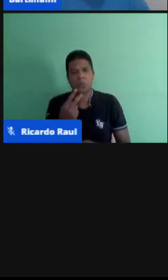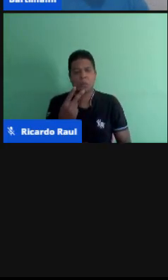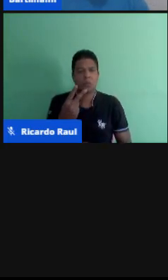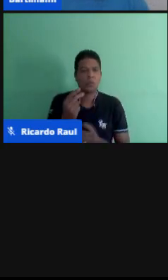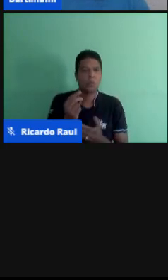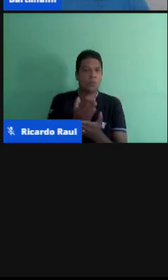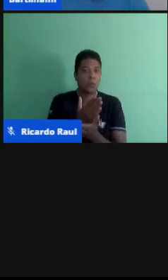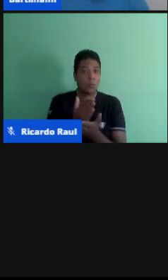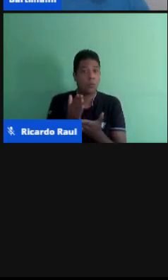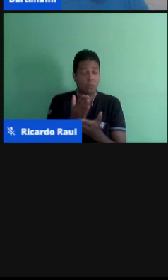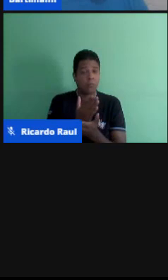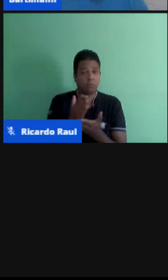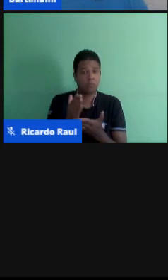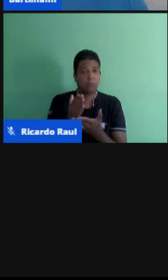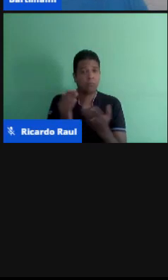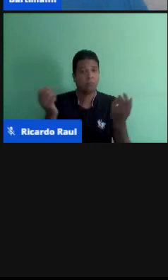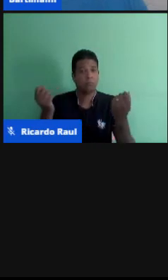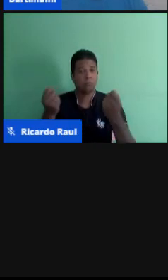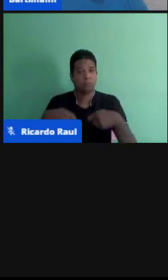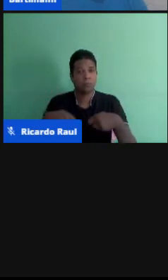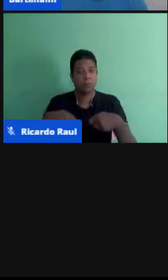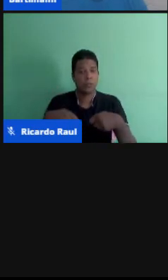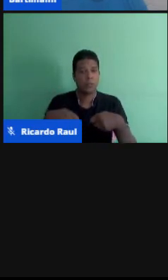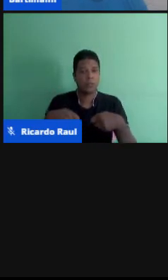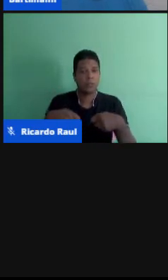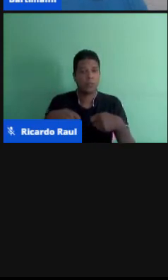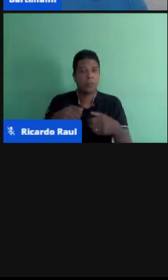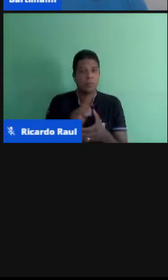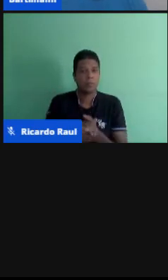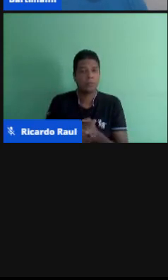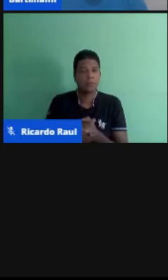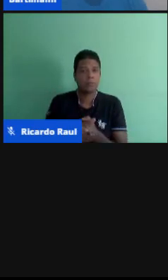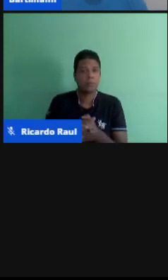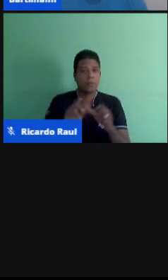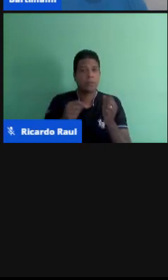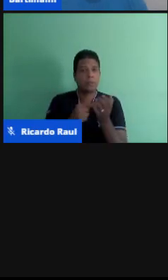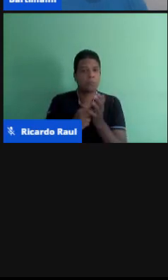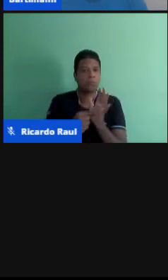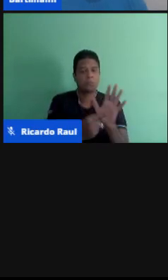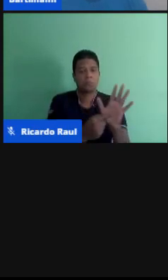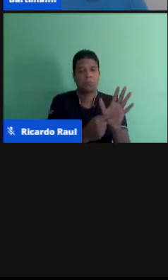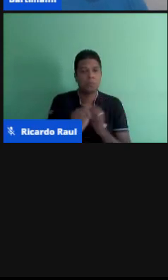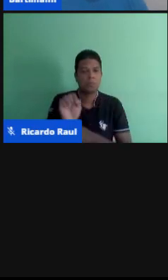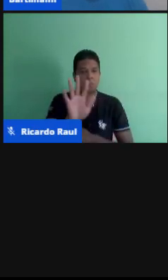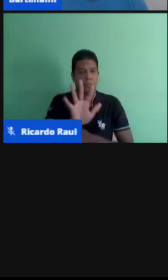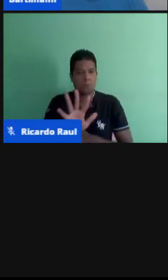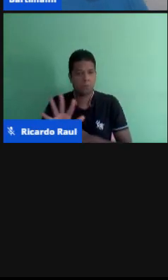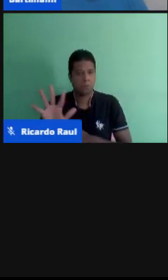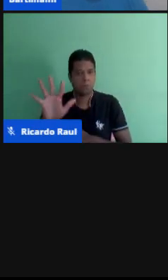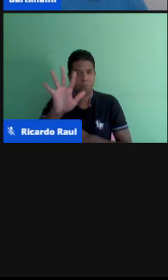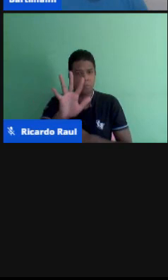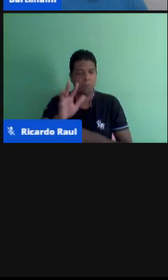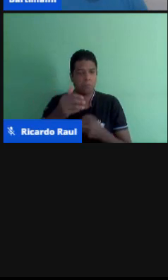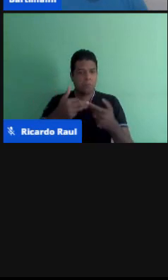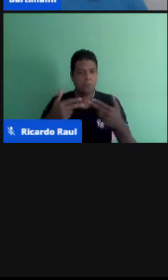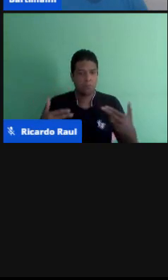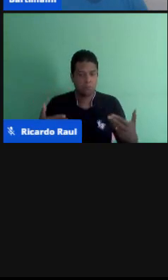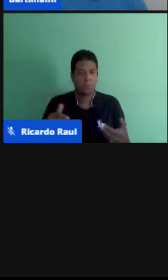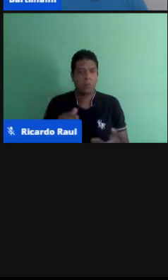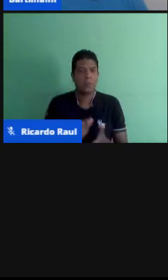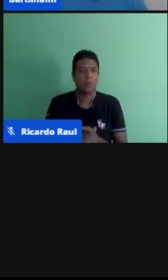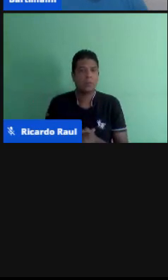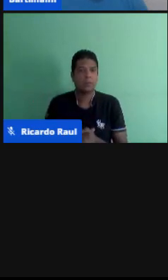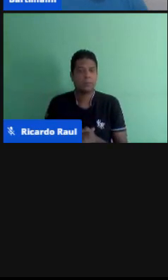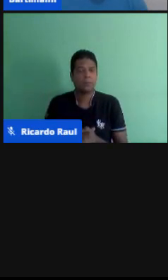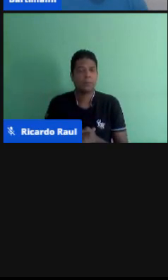algumas possibilidades da abordagem do conceito de paisagem. Então, é necessário